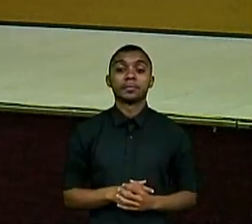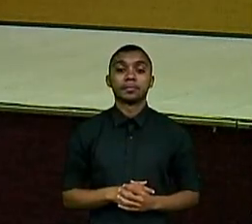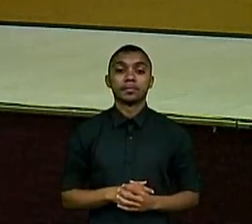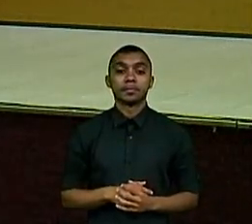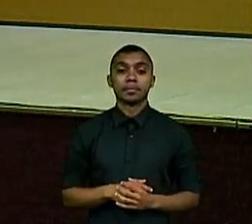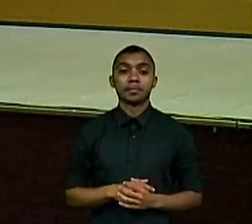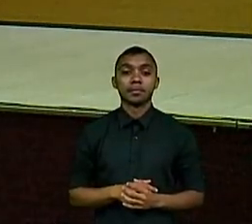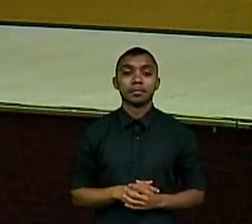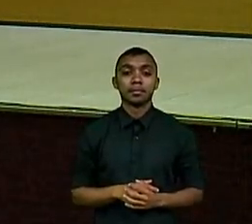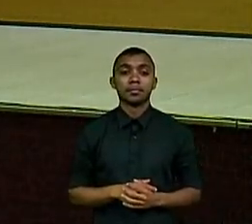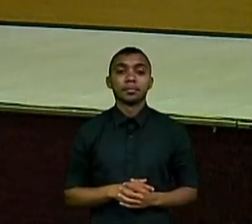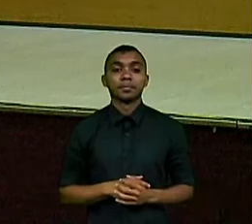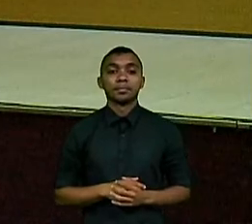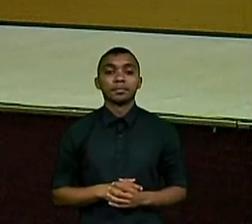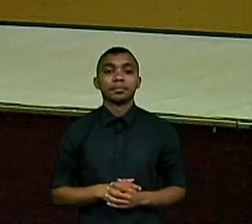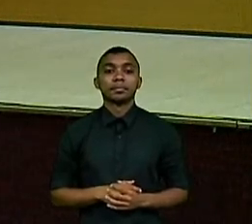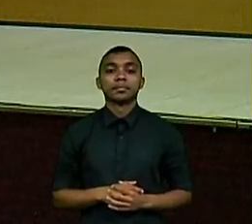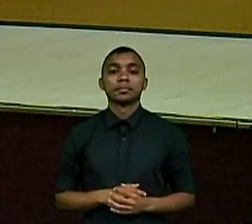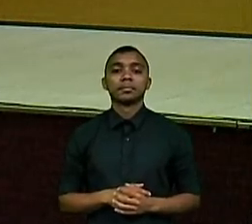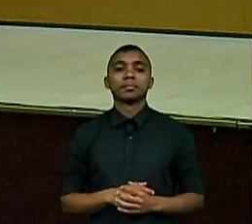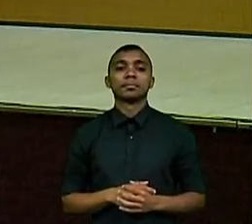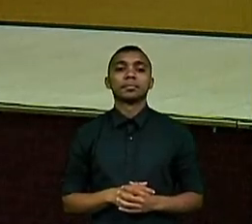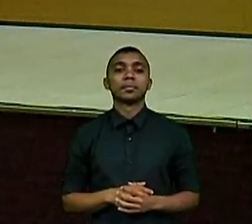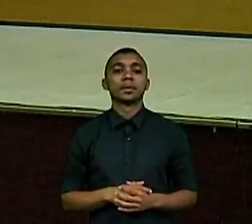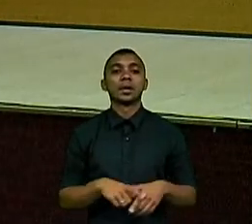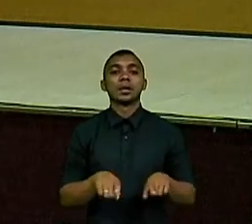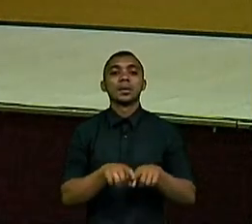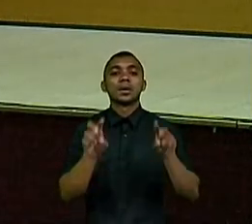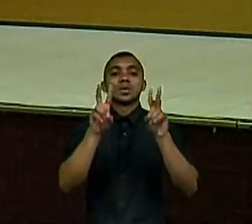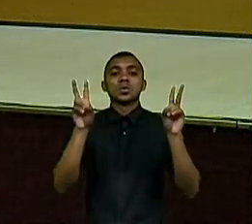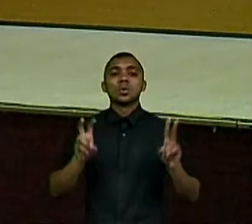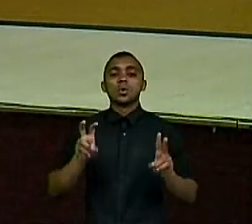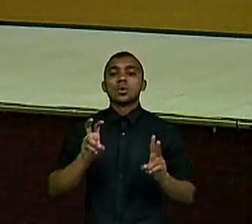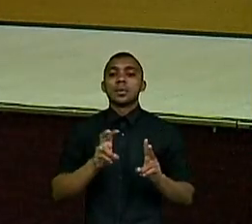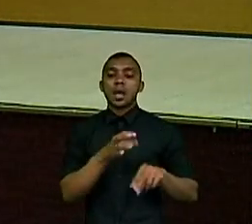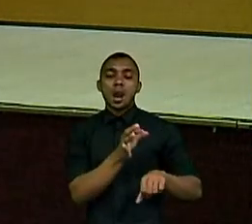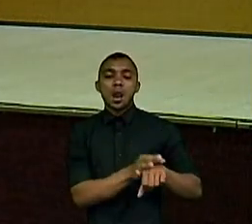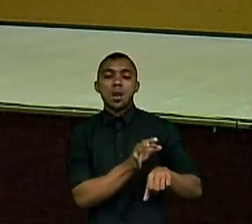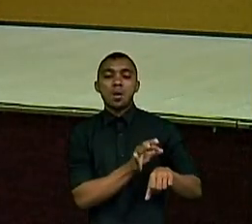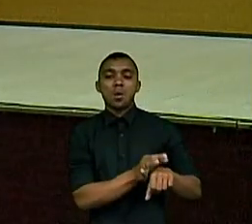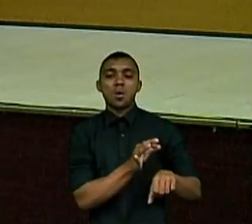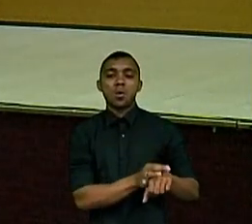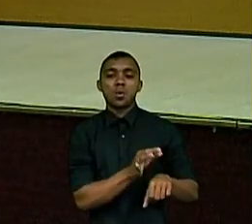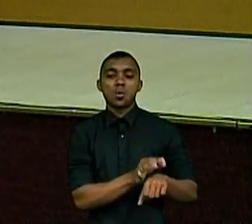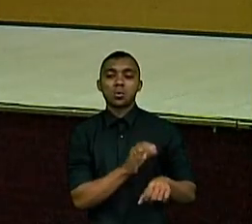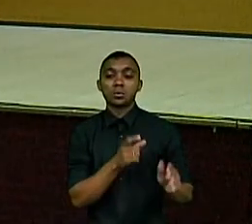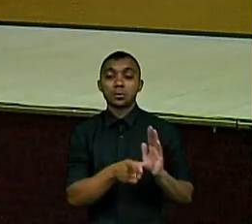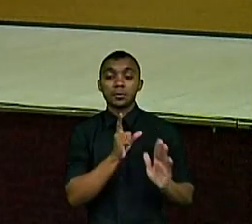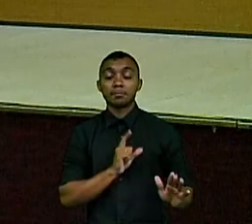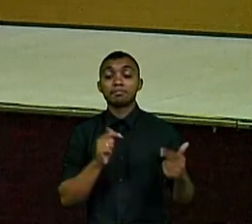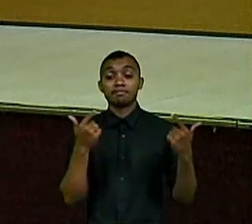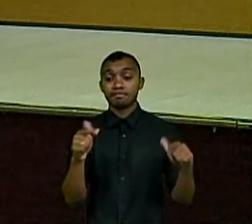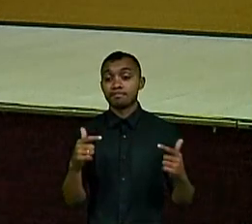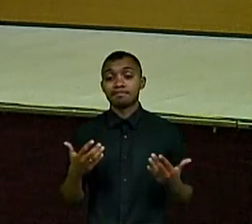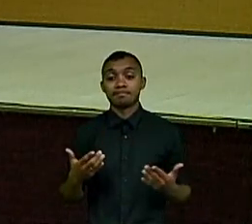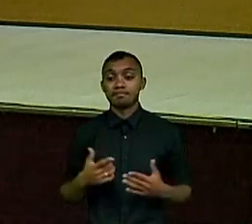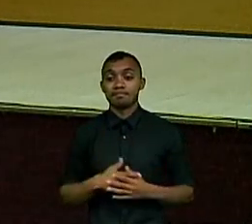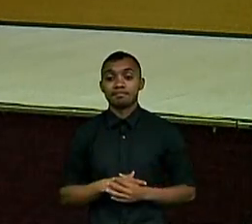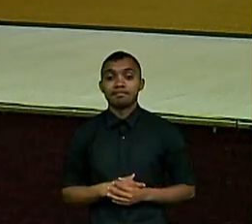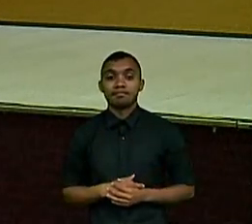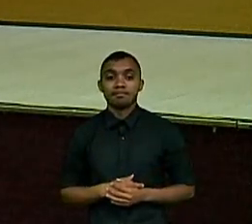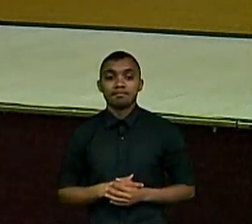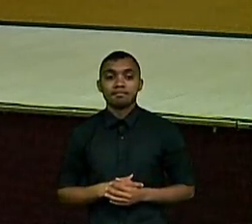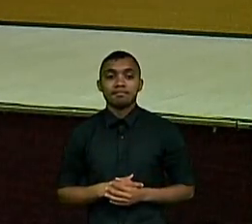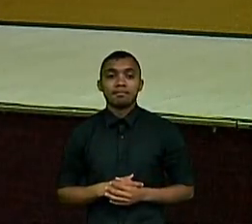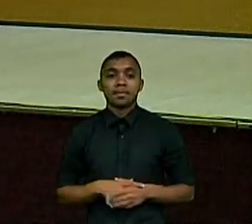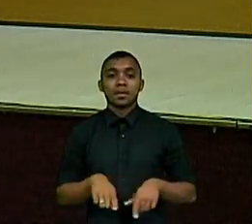técnico até a ideia de tempo né como eu disse a vocês o relógio na época não havia relógio de pulso no celulares né Então até a ideia